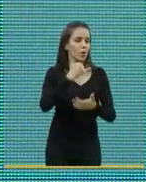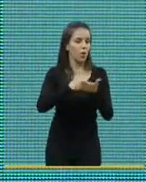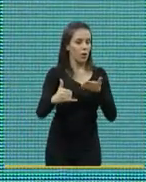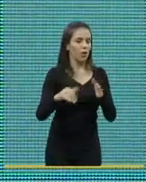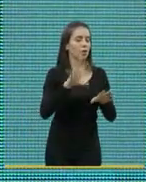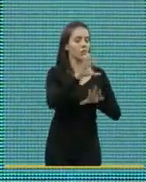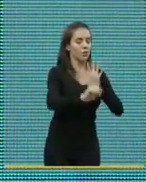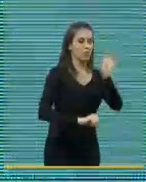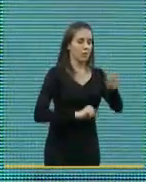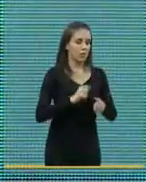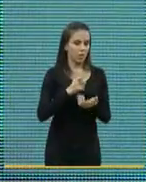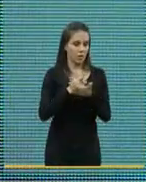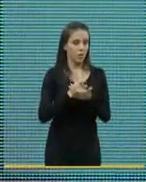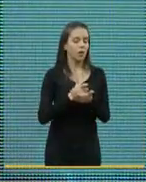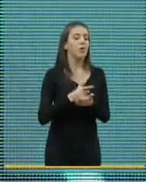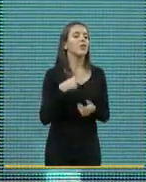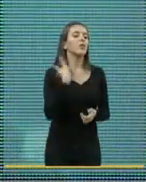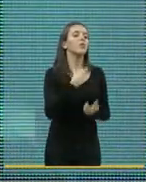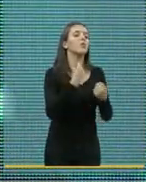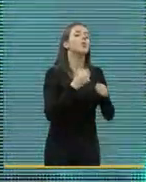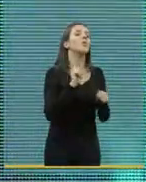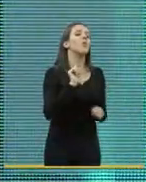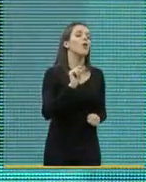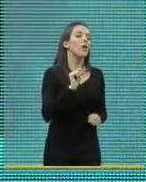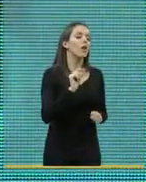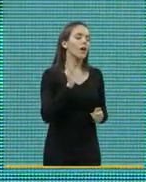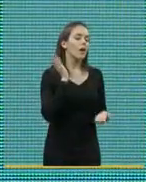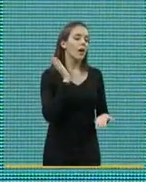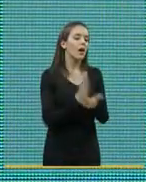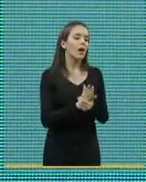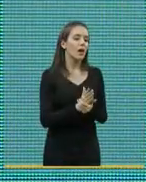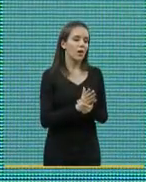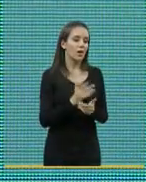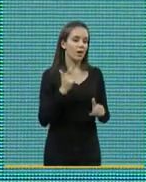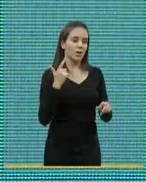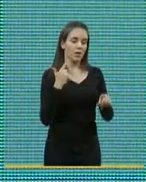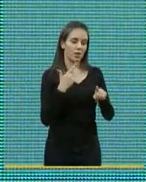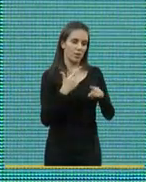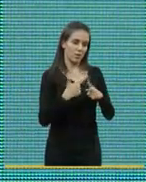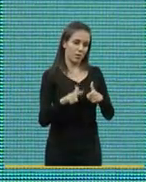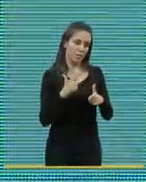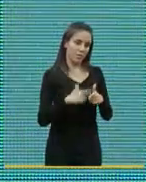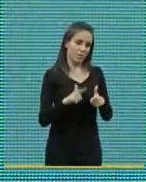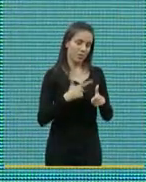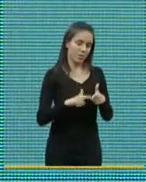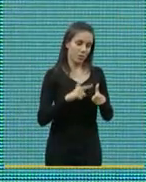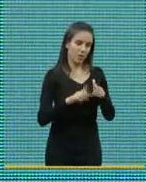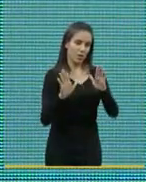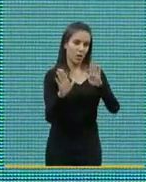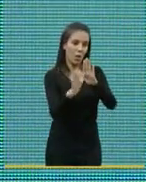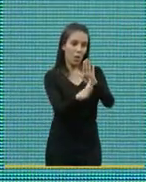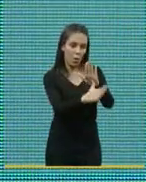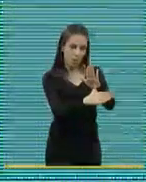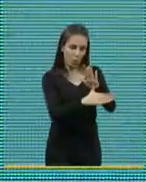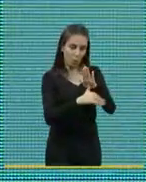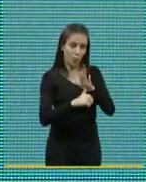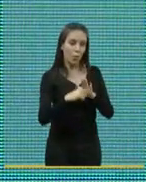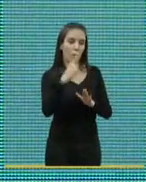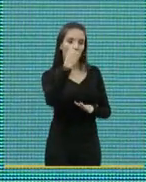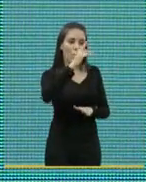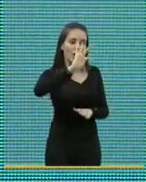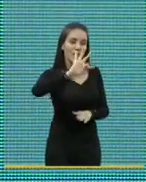combater outro tipo de violência a violência que tirou do ben10 1 trilhão de reais